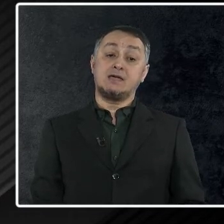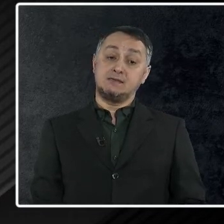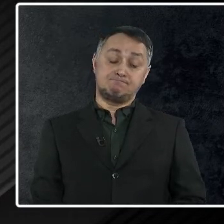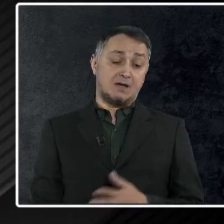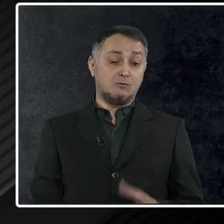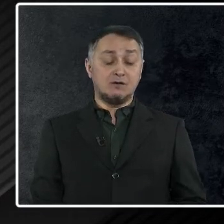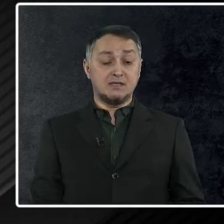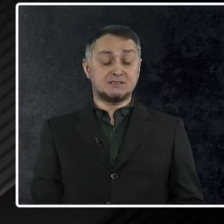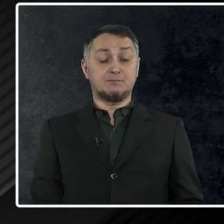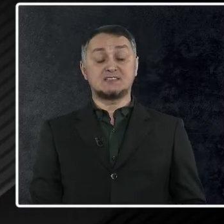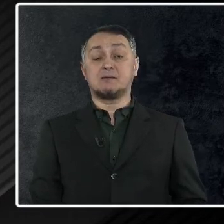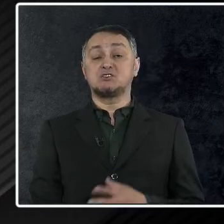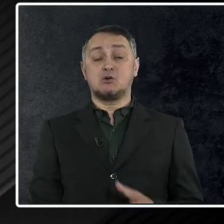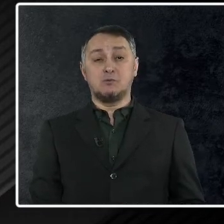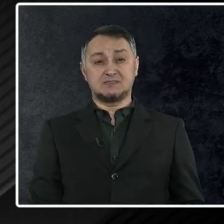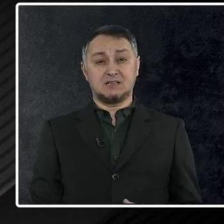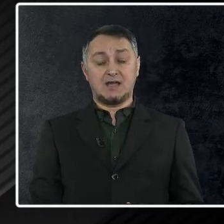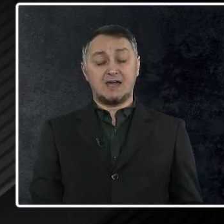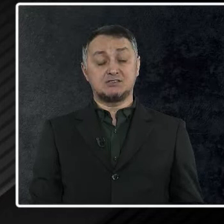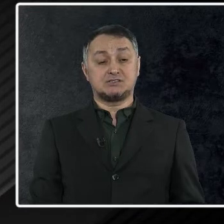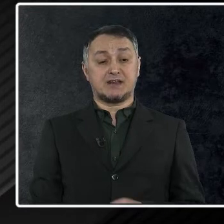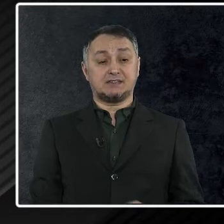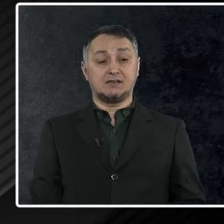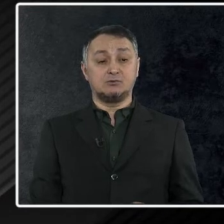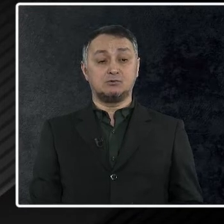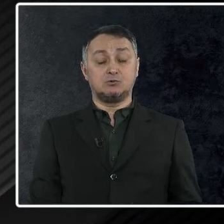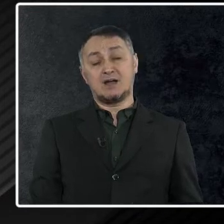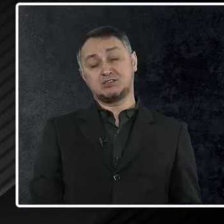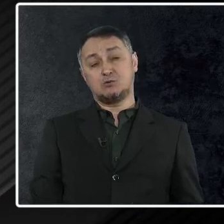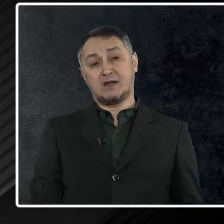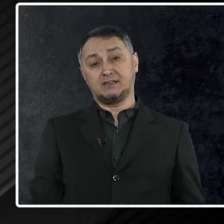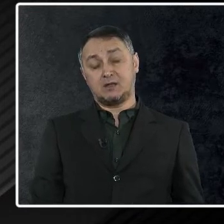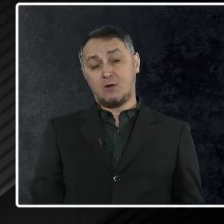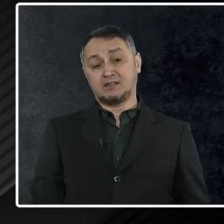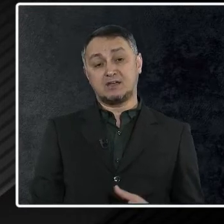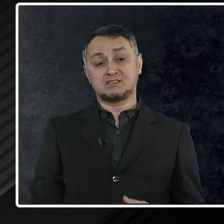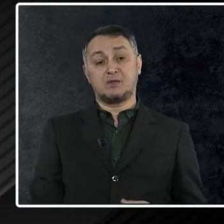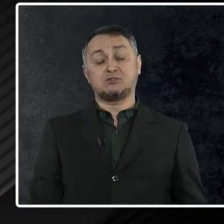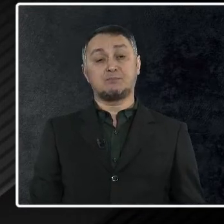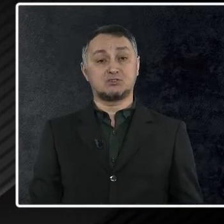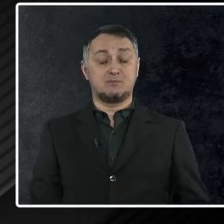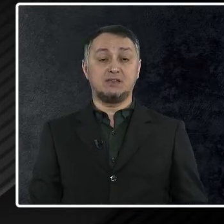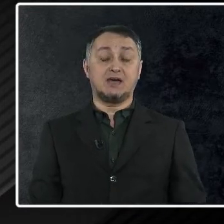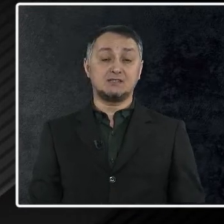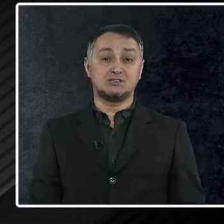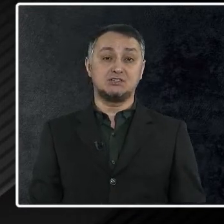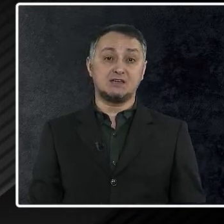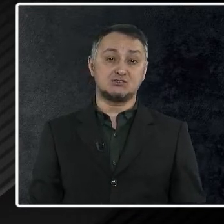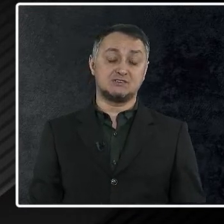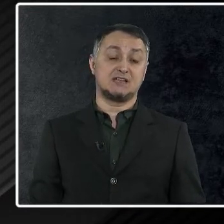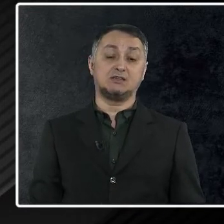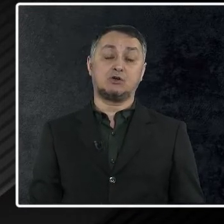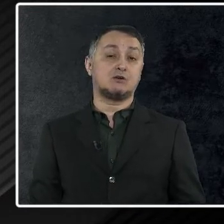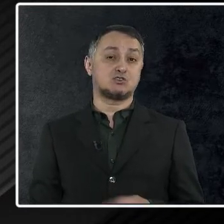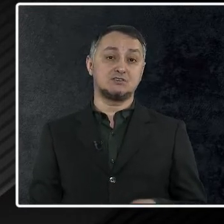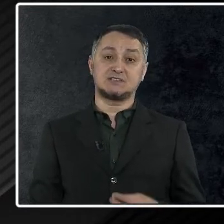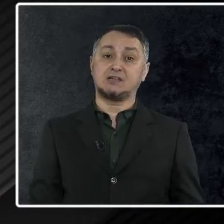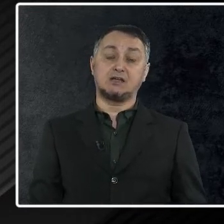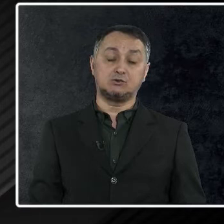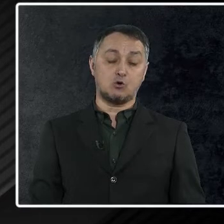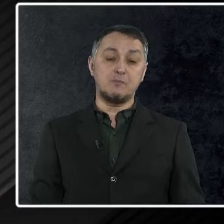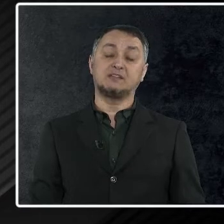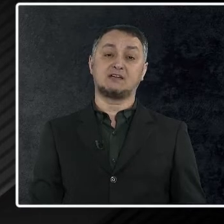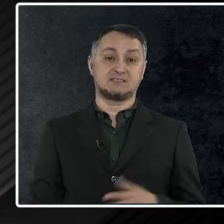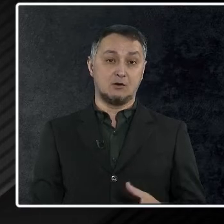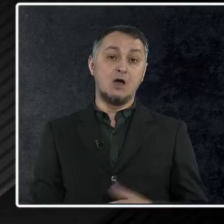E aí, isso basicamente é um slide tratando o artigo 44 a respeito da possibilidade da Justiça Eleitoral